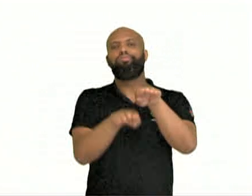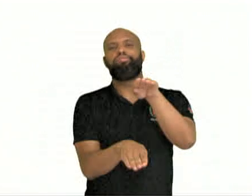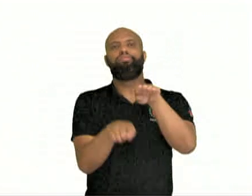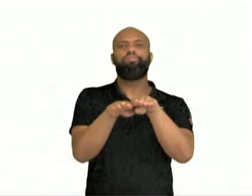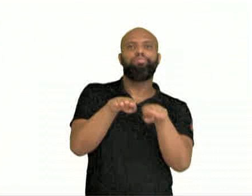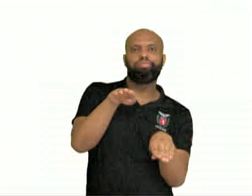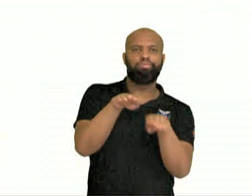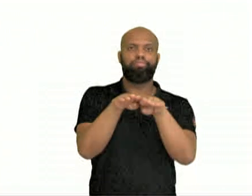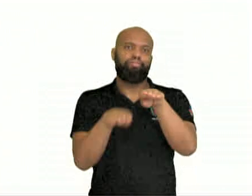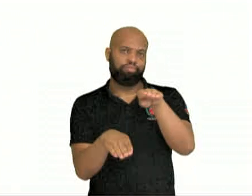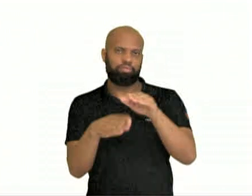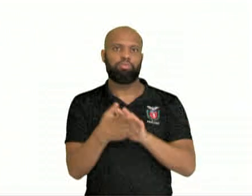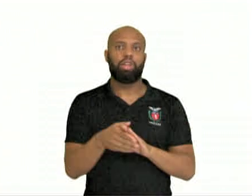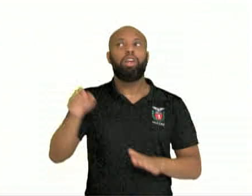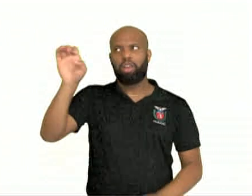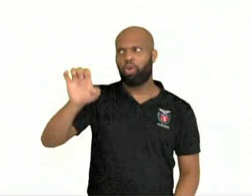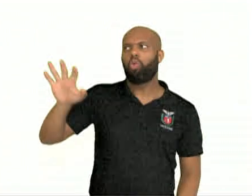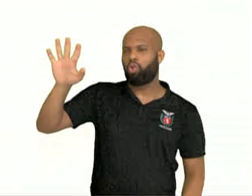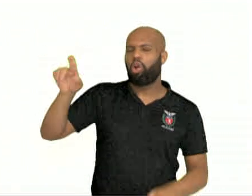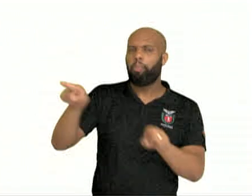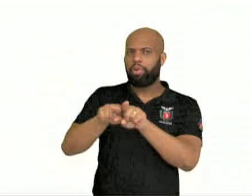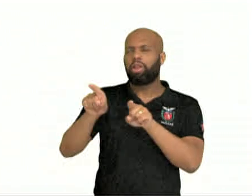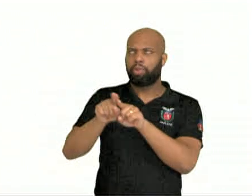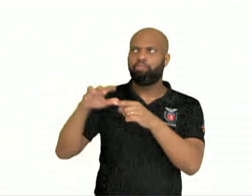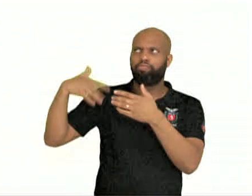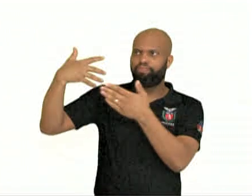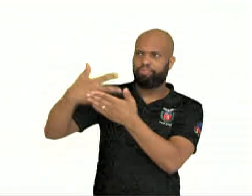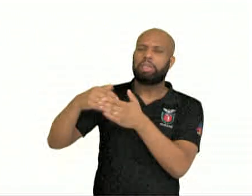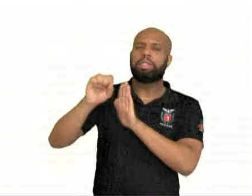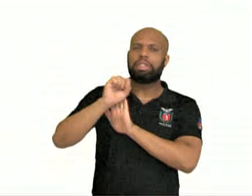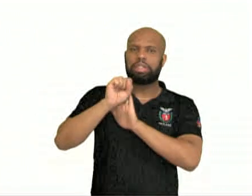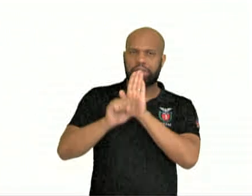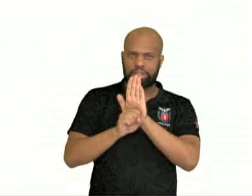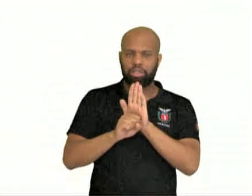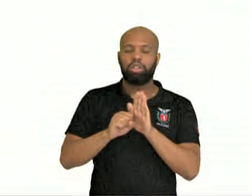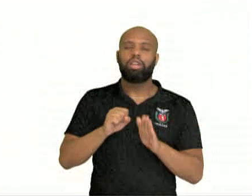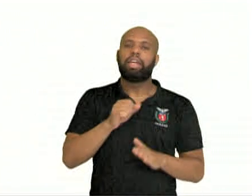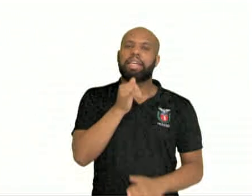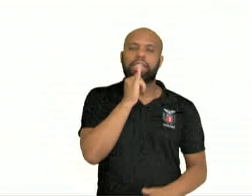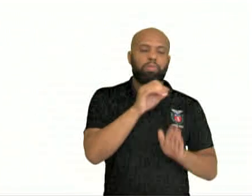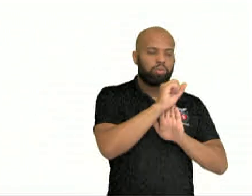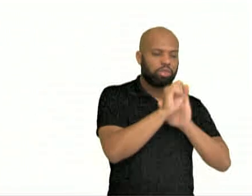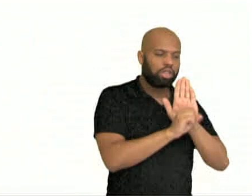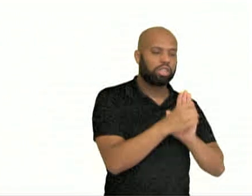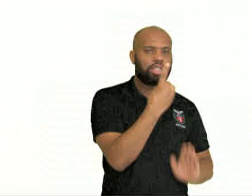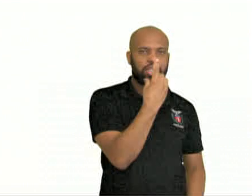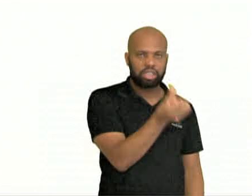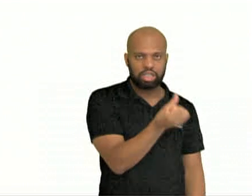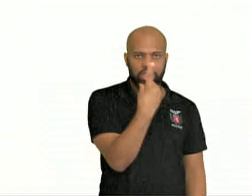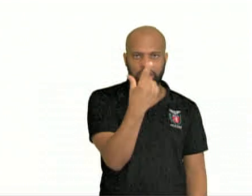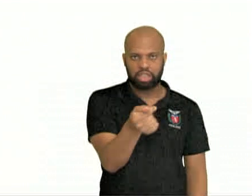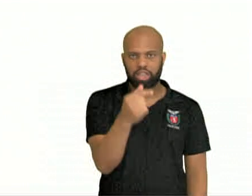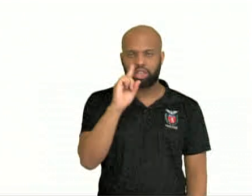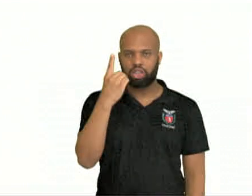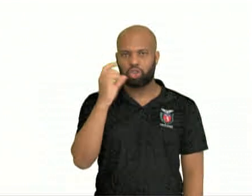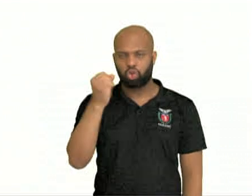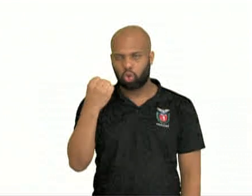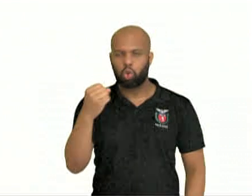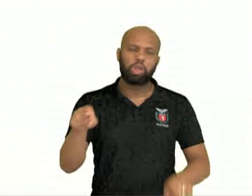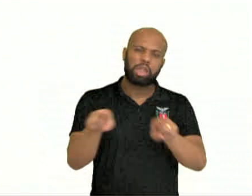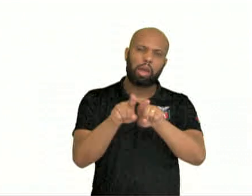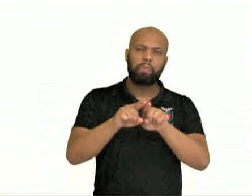dos últimos séculos, digamos assim. Se pegar então o século XVI, XVII, XVIII, XV, XIV, a gente